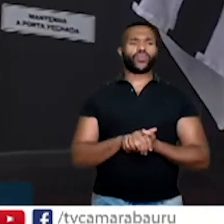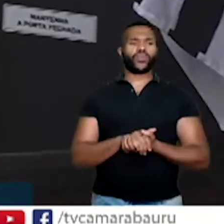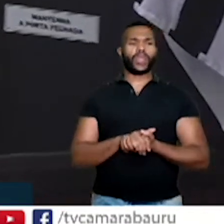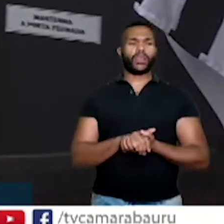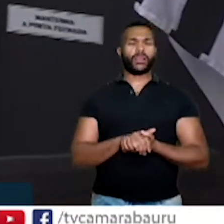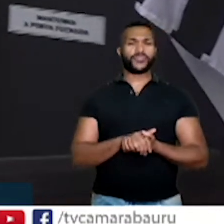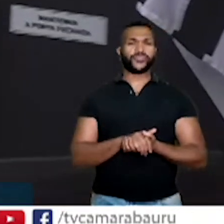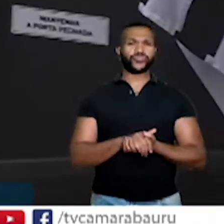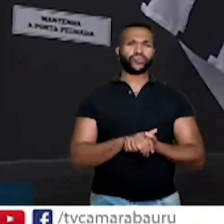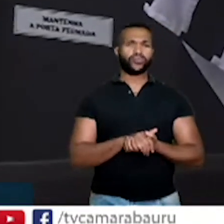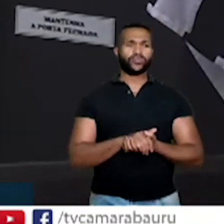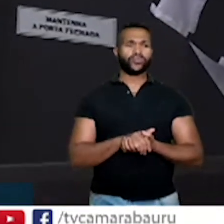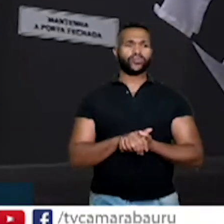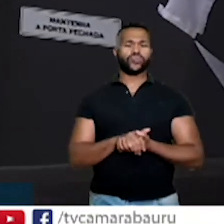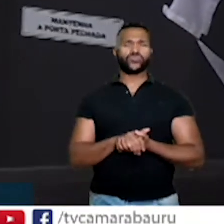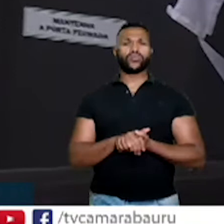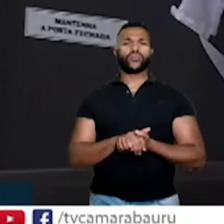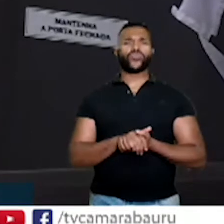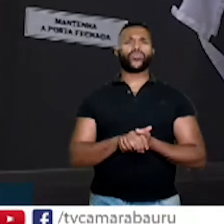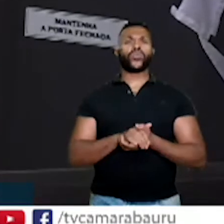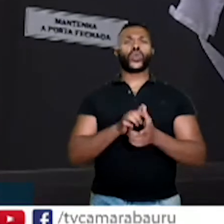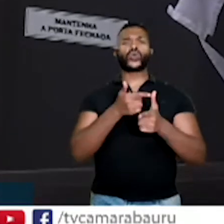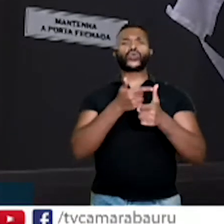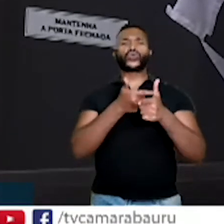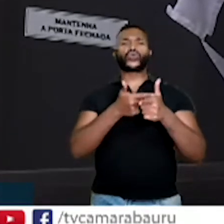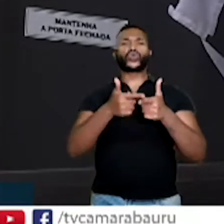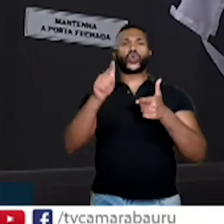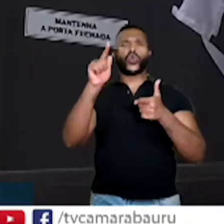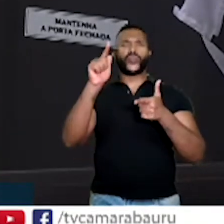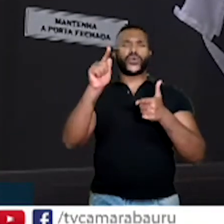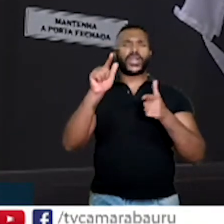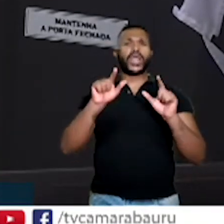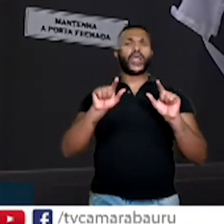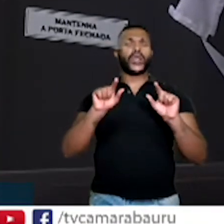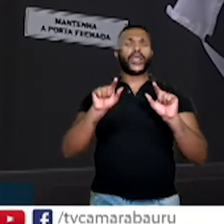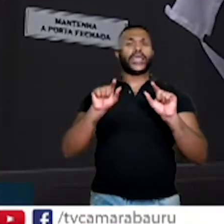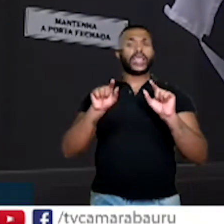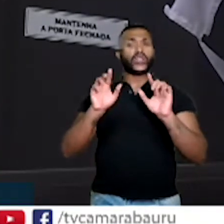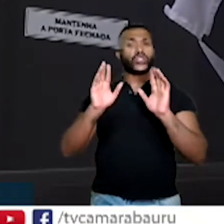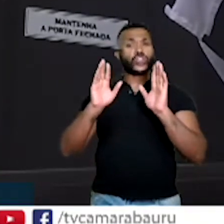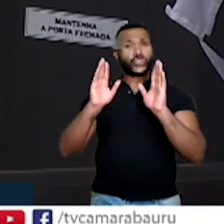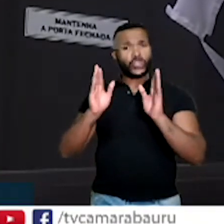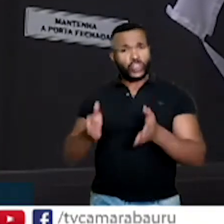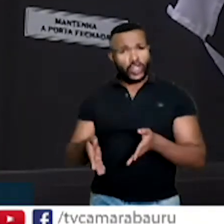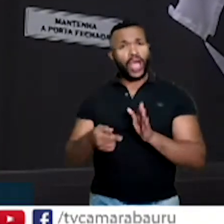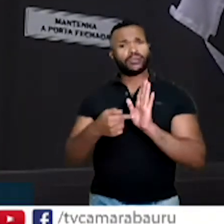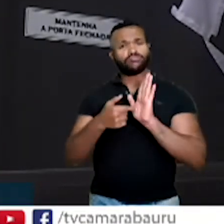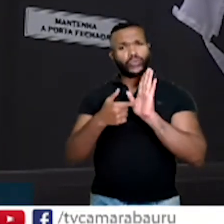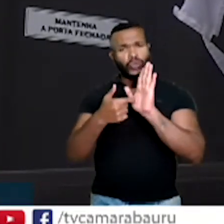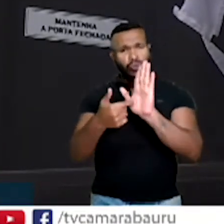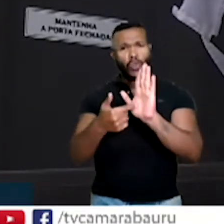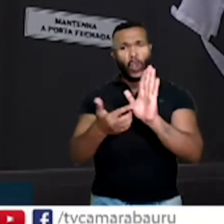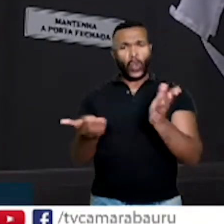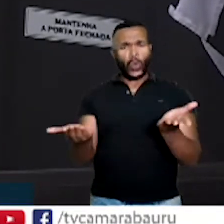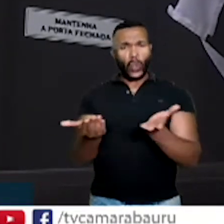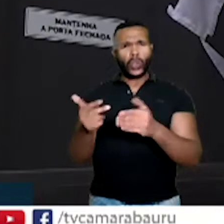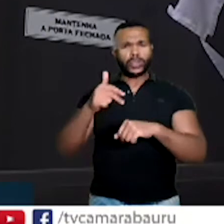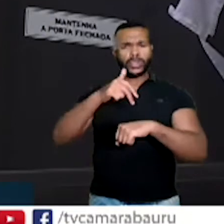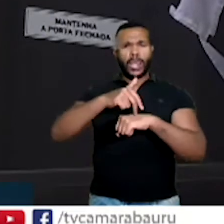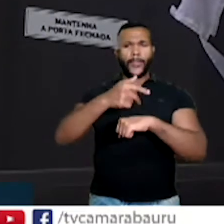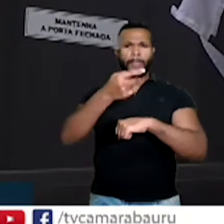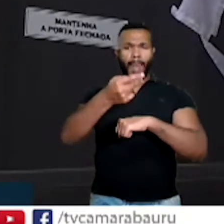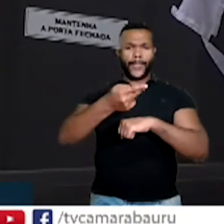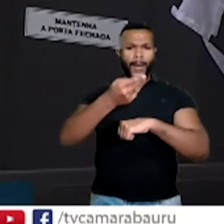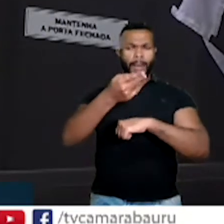que dizem respeito a situações que já foram até mencionadas aqui nessa tribuna na tarde de hoje, mas que